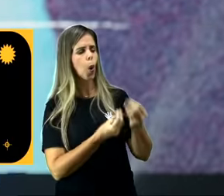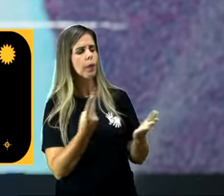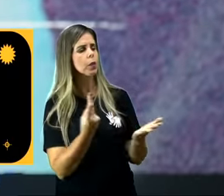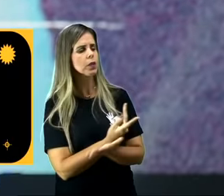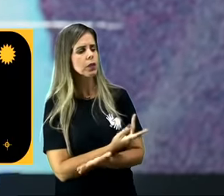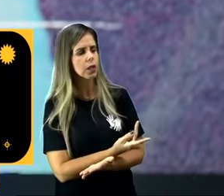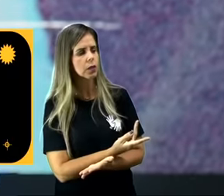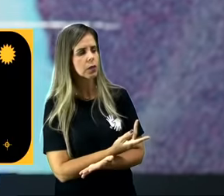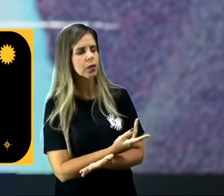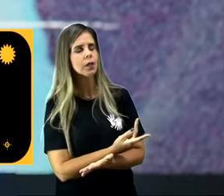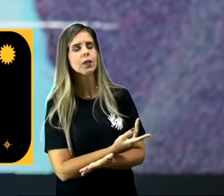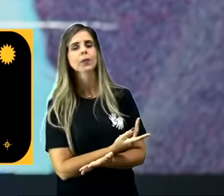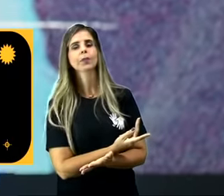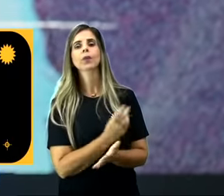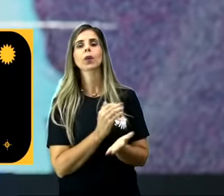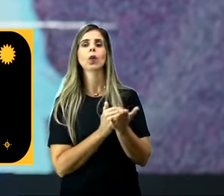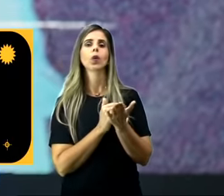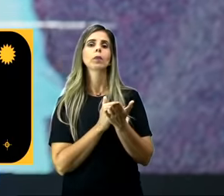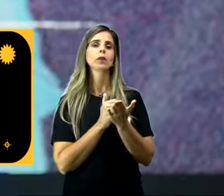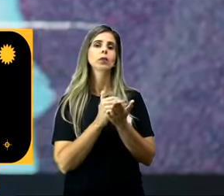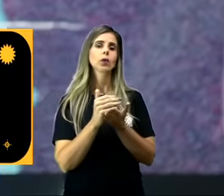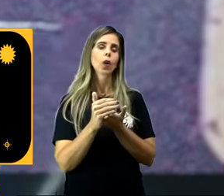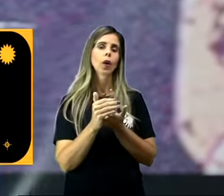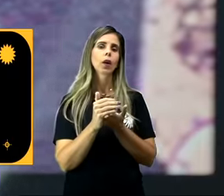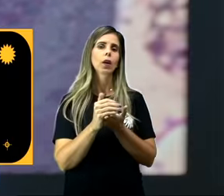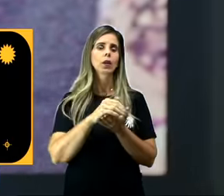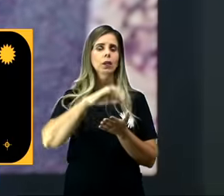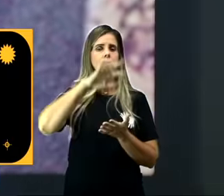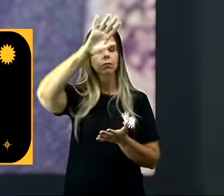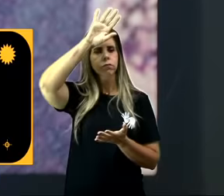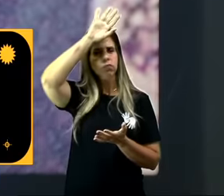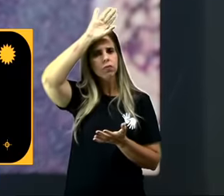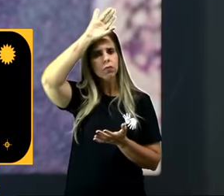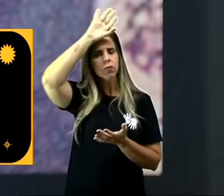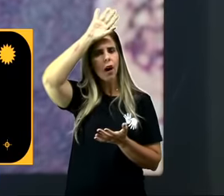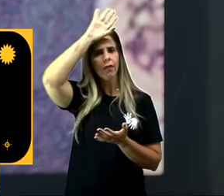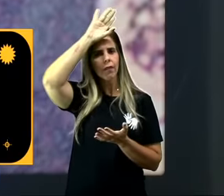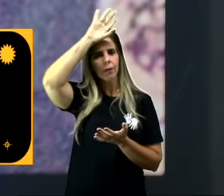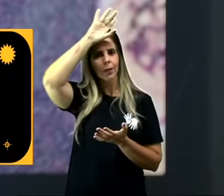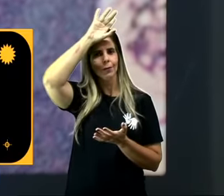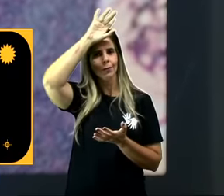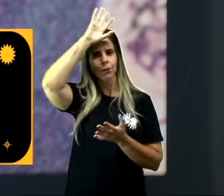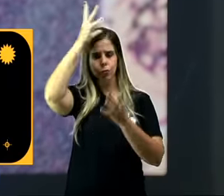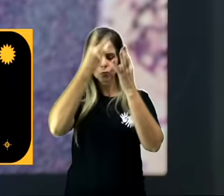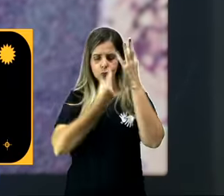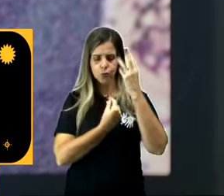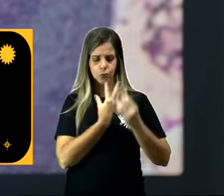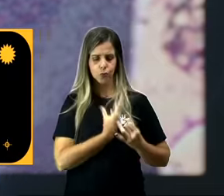Um avivamento, irmão. Oh, meu Deus.